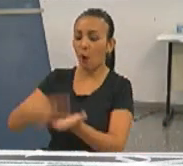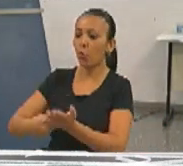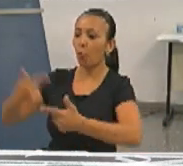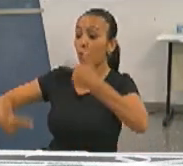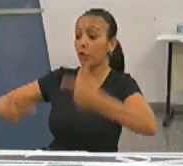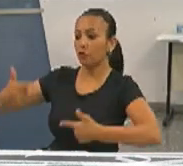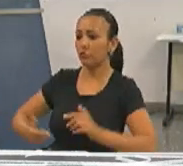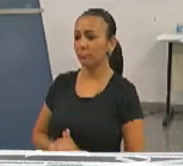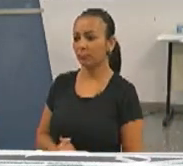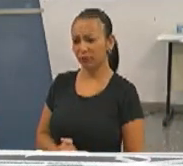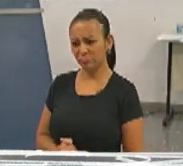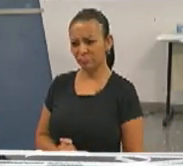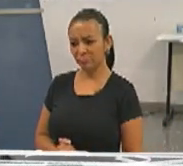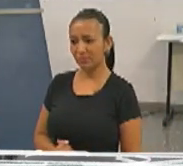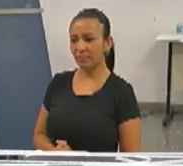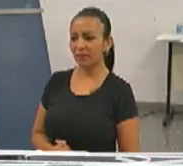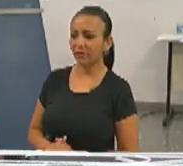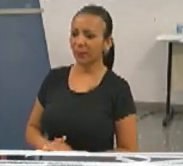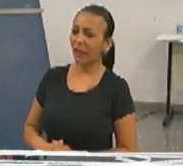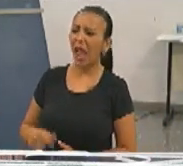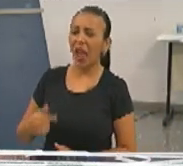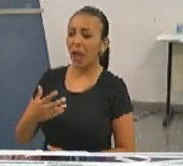Eu não consigo ver essa...